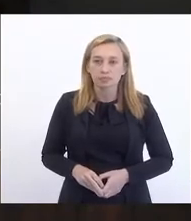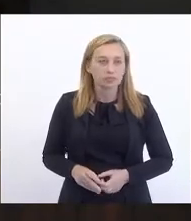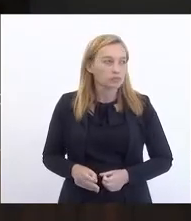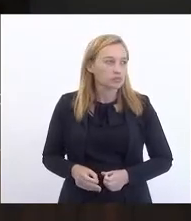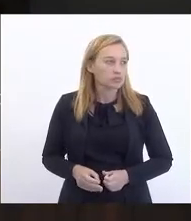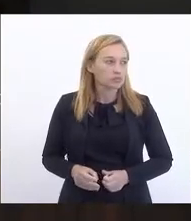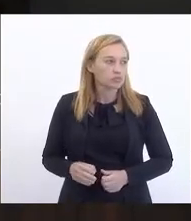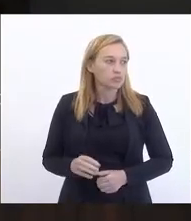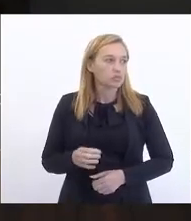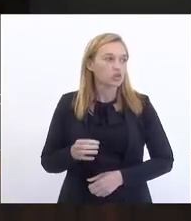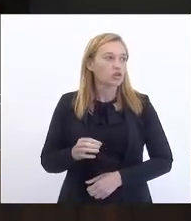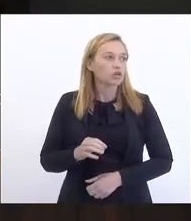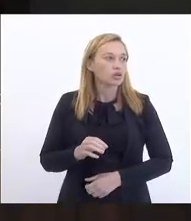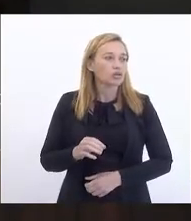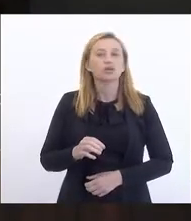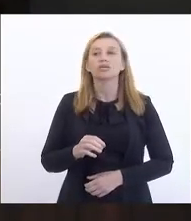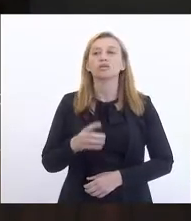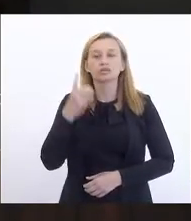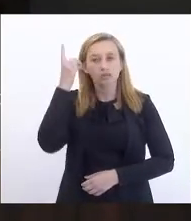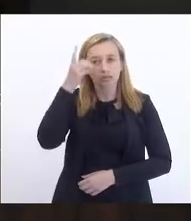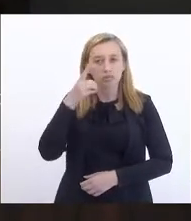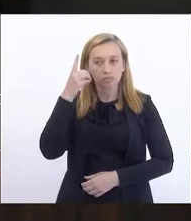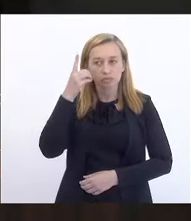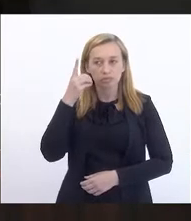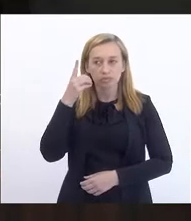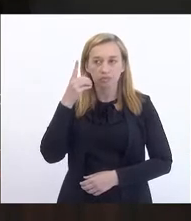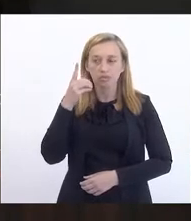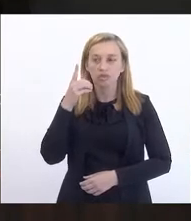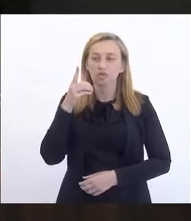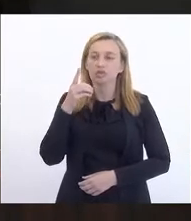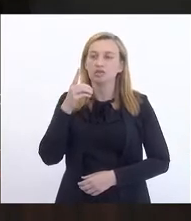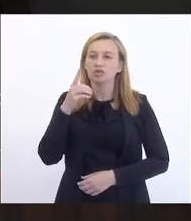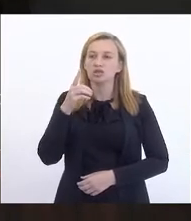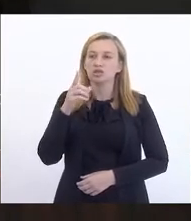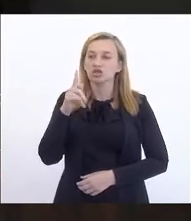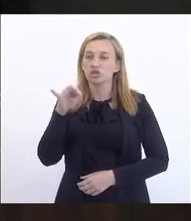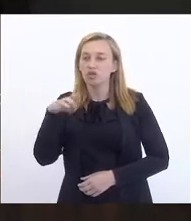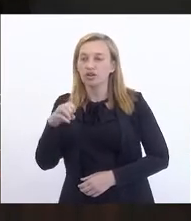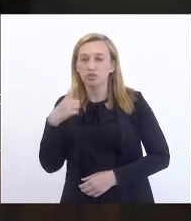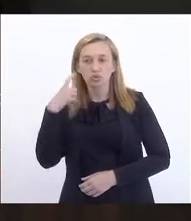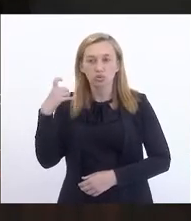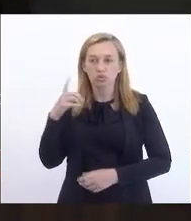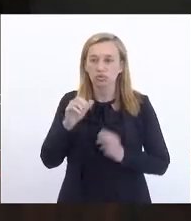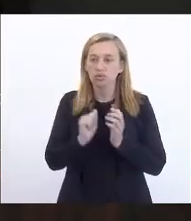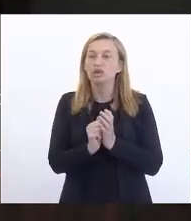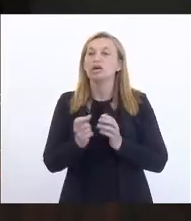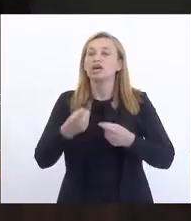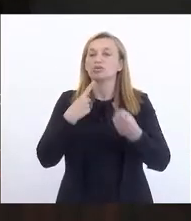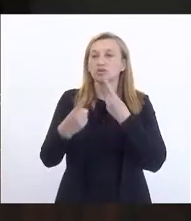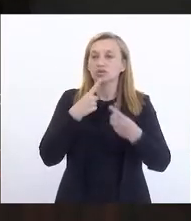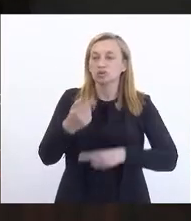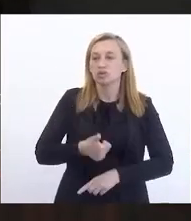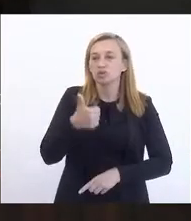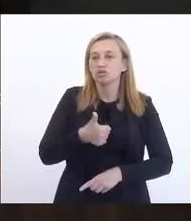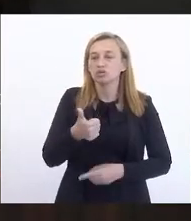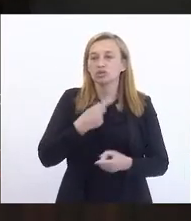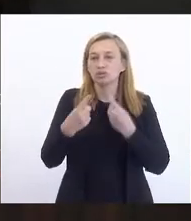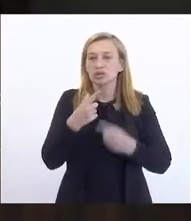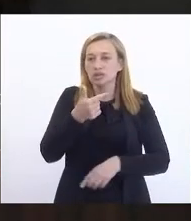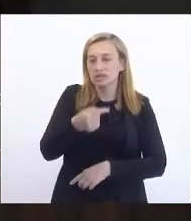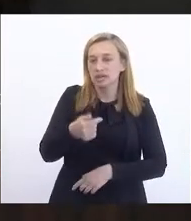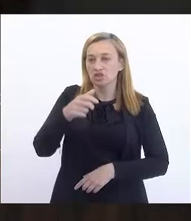Giovanni Ratinho, seu som está aberto. Então, anuncio, em tramitação ordinária, discussão, resolução